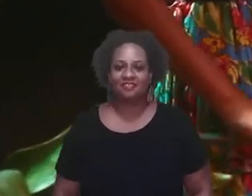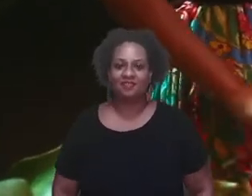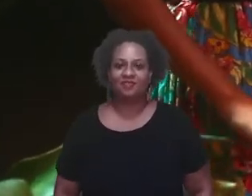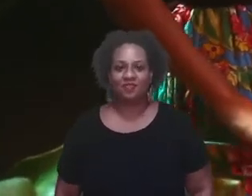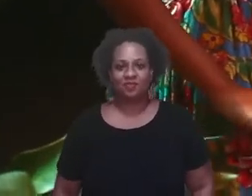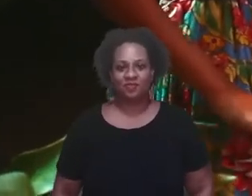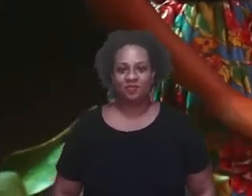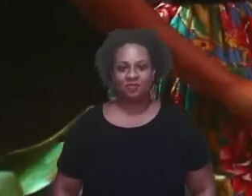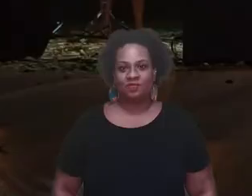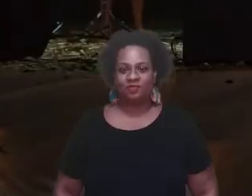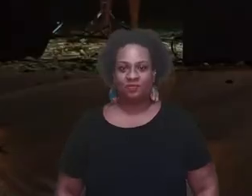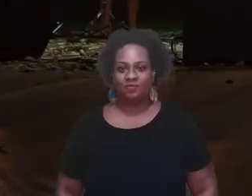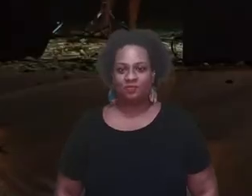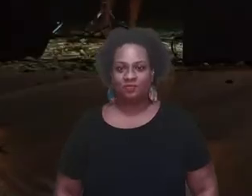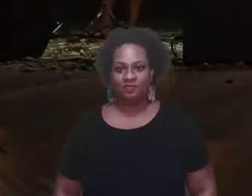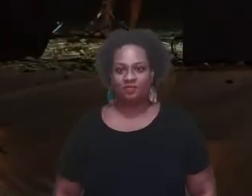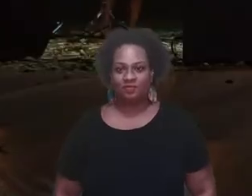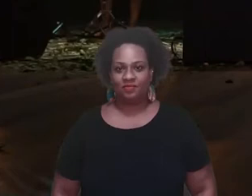E aí